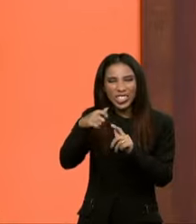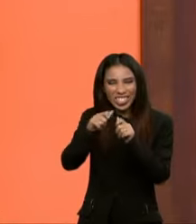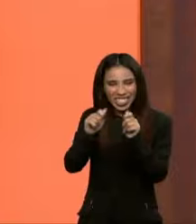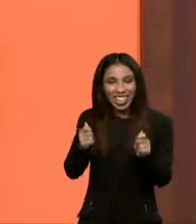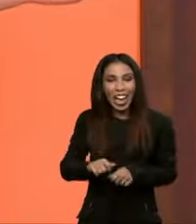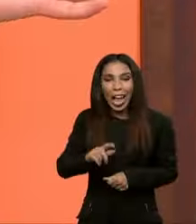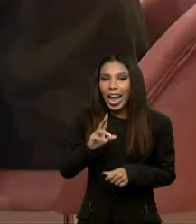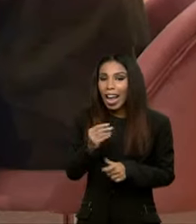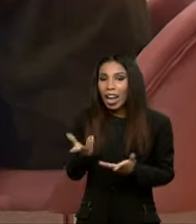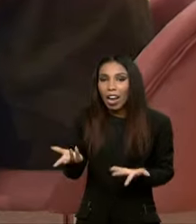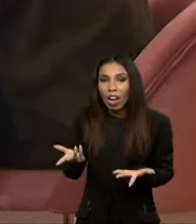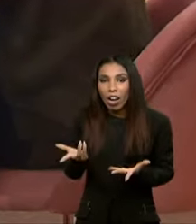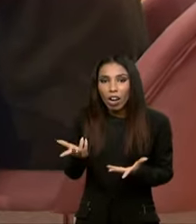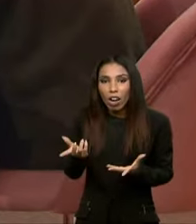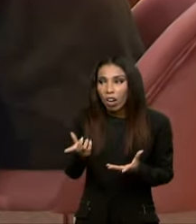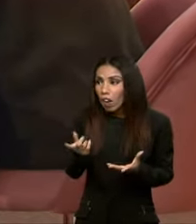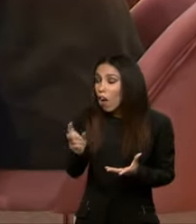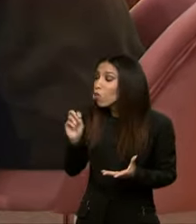copo.